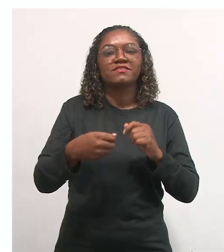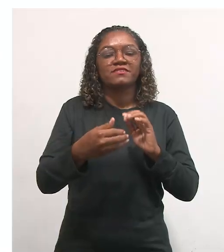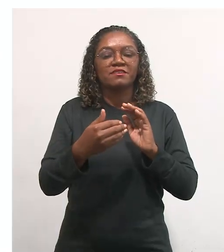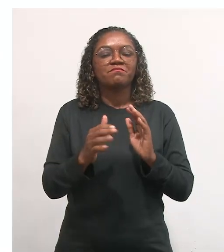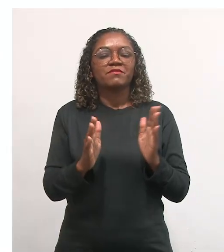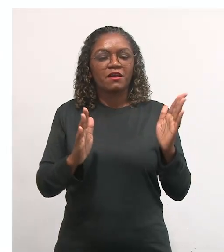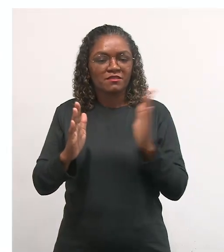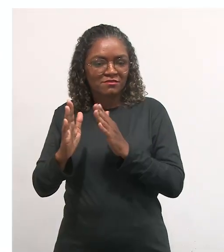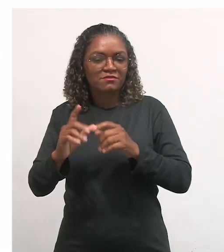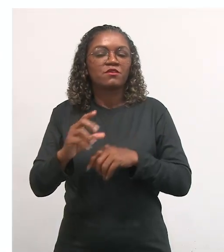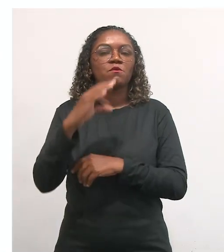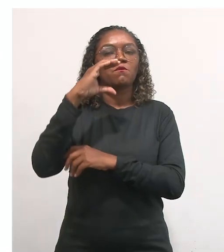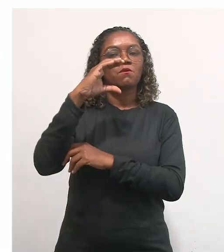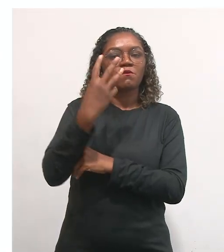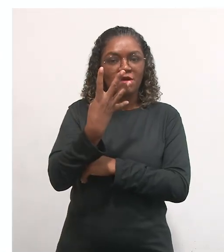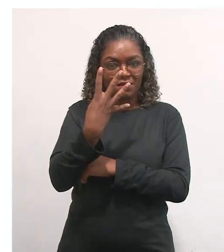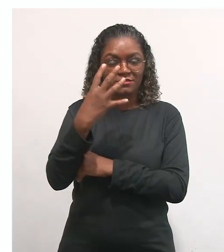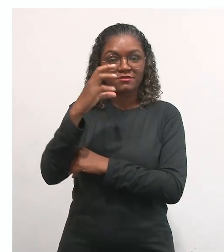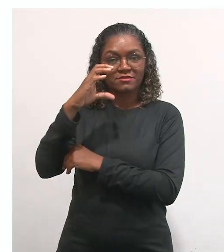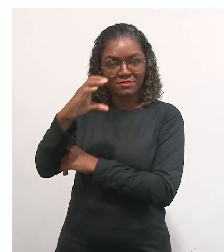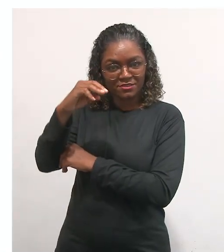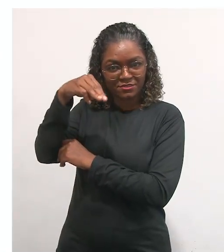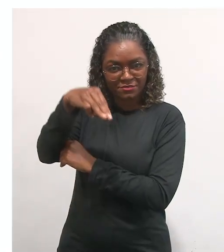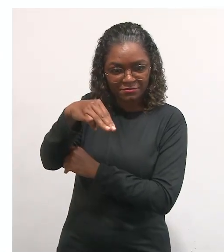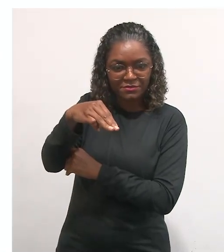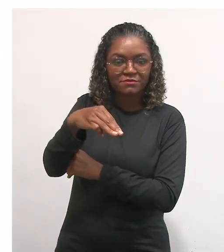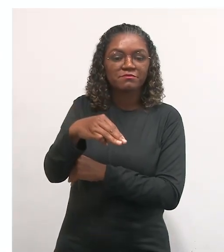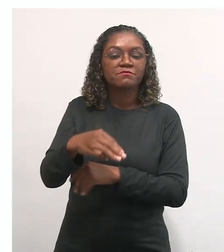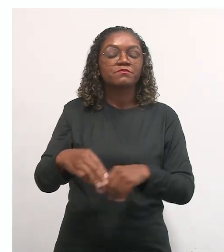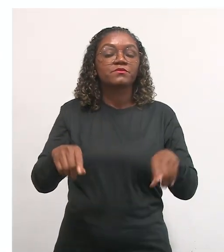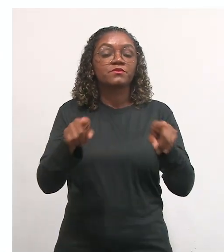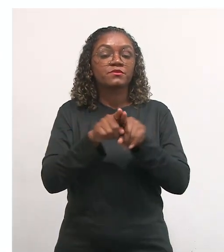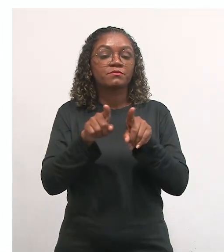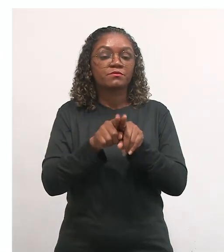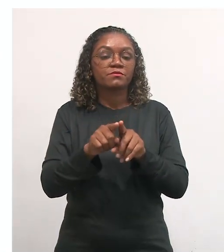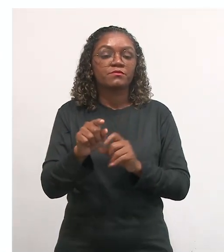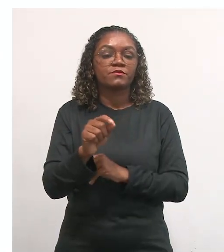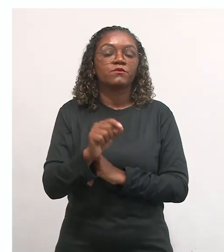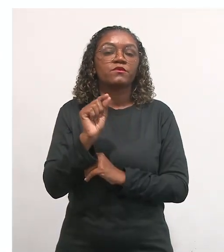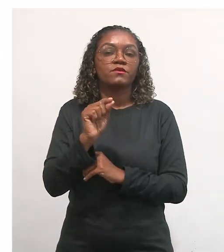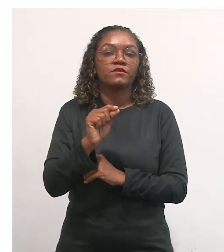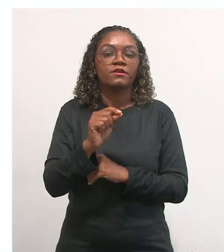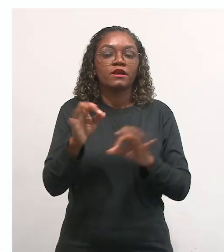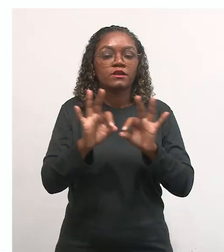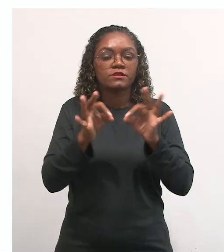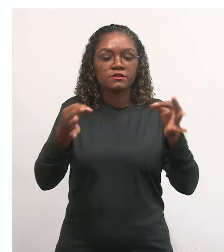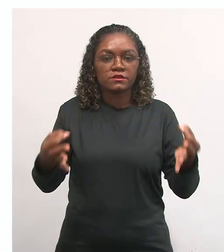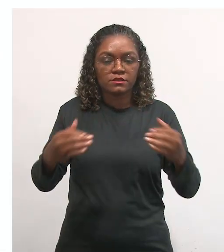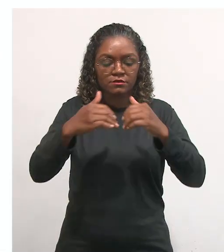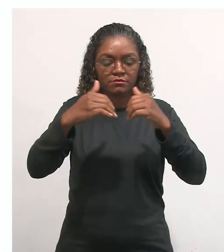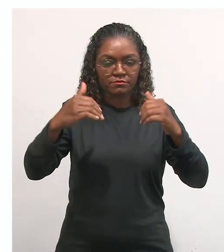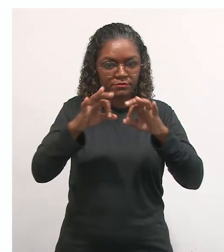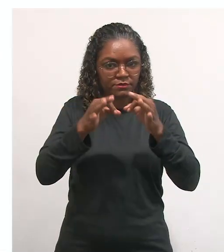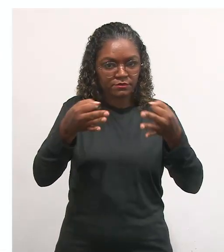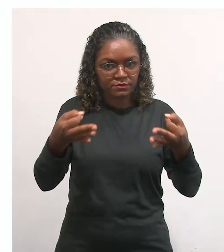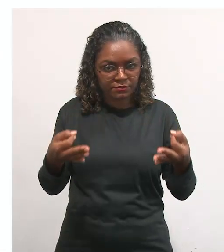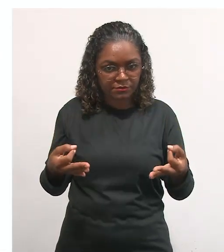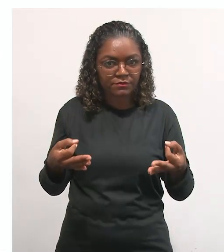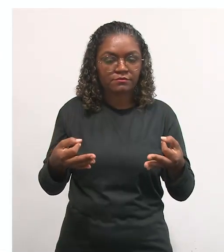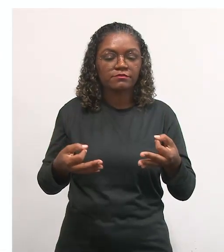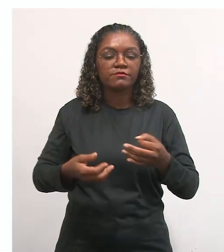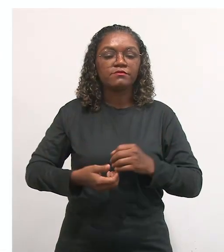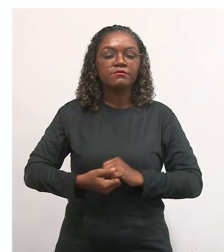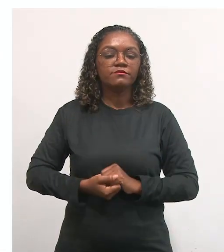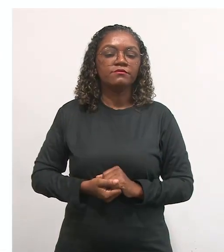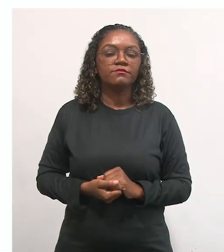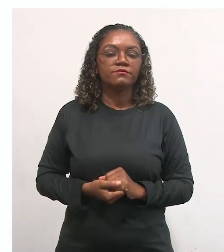ó dos 4 cm né né e espaçamento simples ou seja aqui